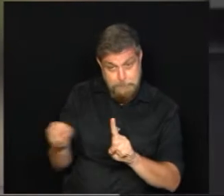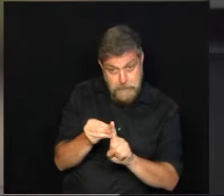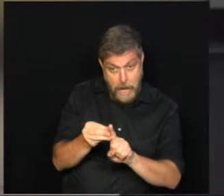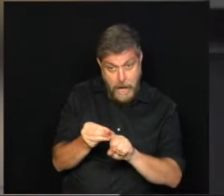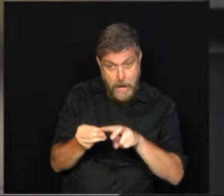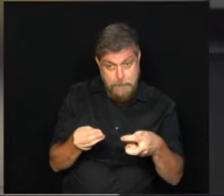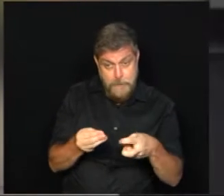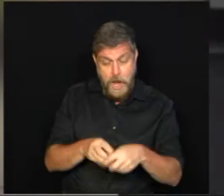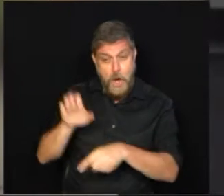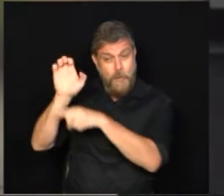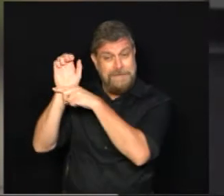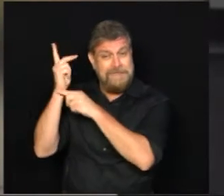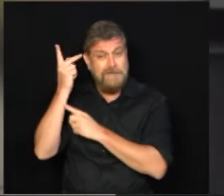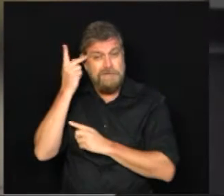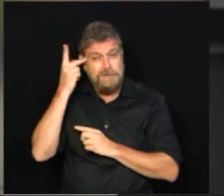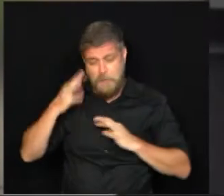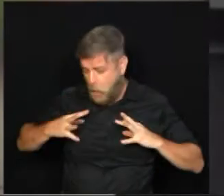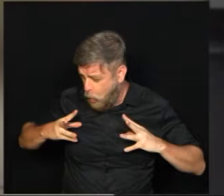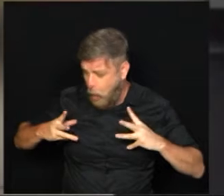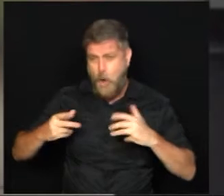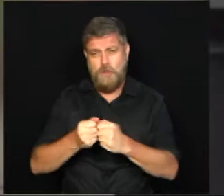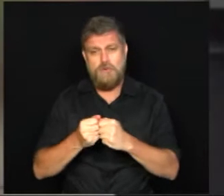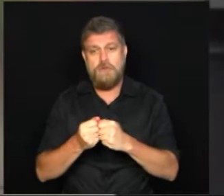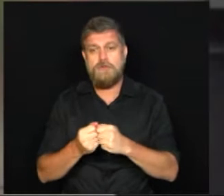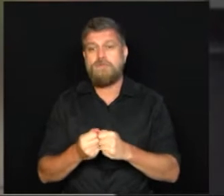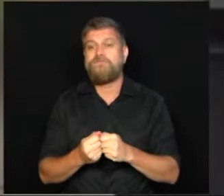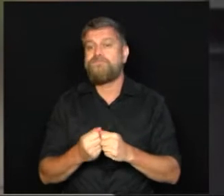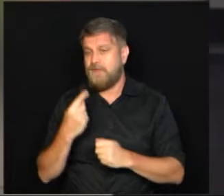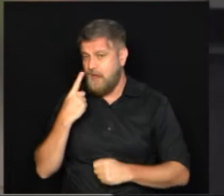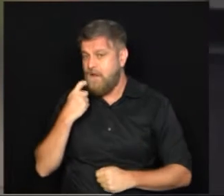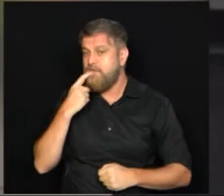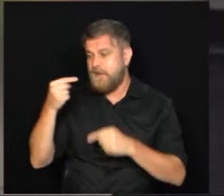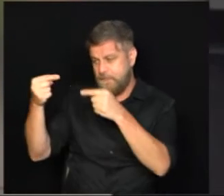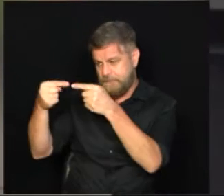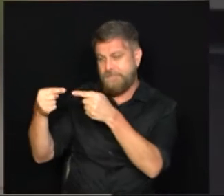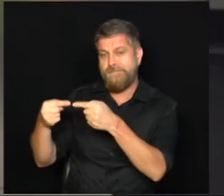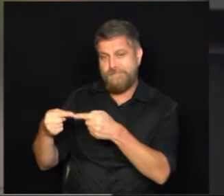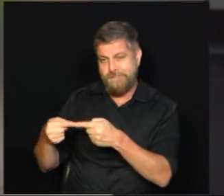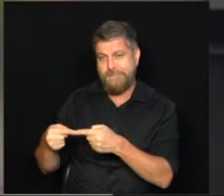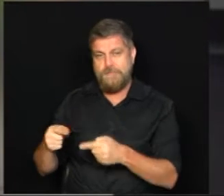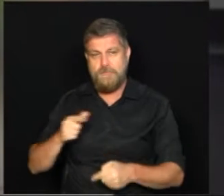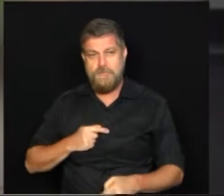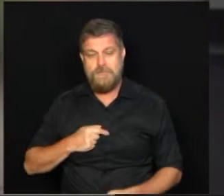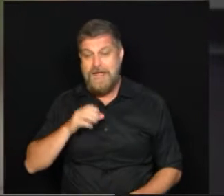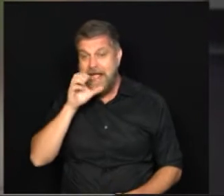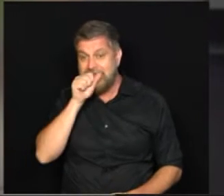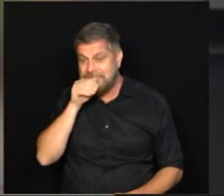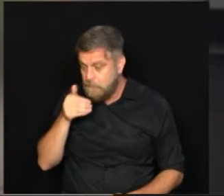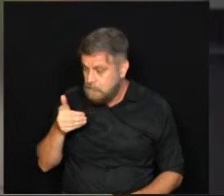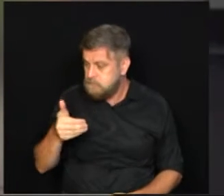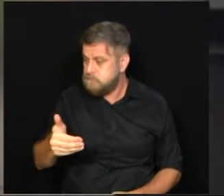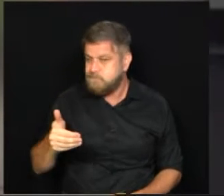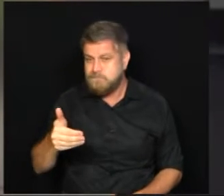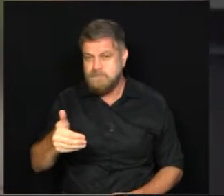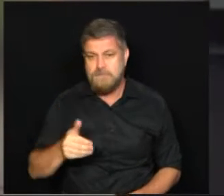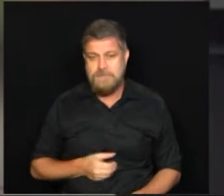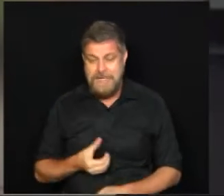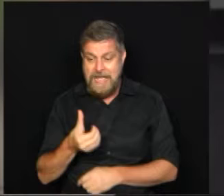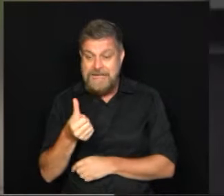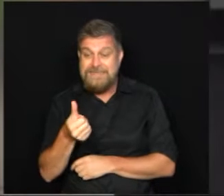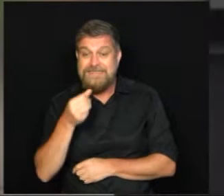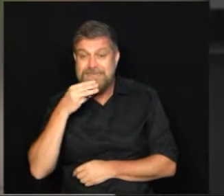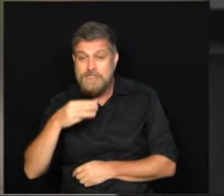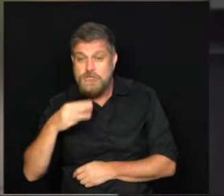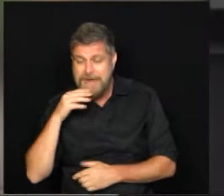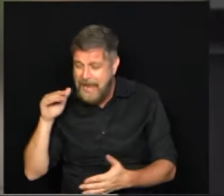todo o estado de São Paulo será classificada na fase vermelha do plano São Paulo a partir do próximo sábado 6 de